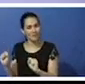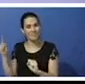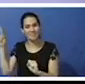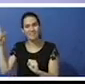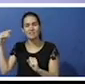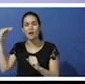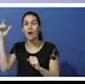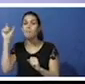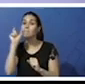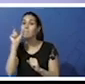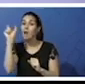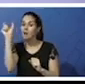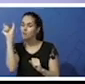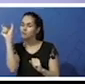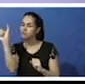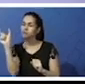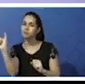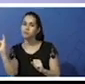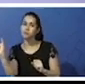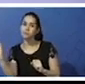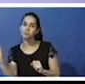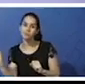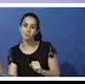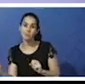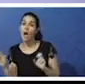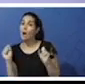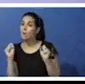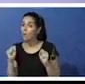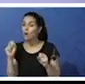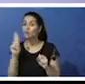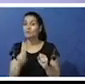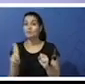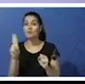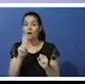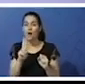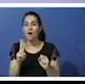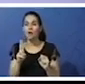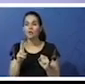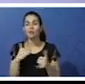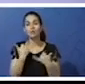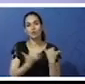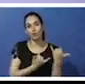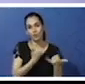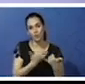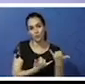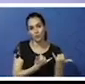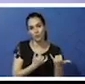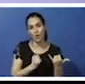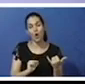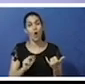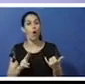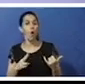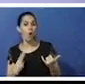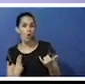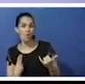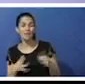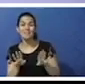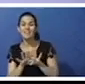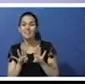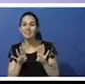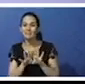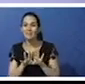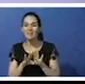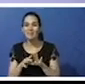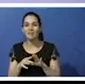de palavras, tá? Pode ser usado para a situação do jogo ou você pode